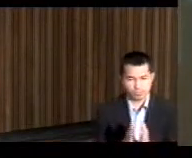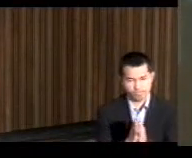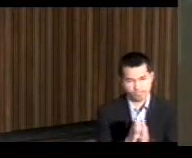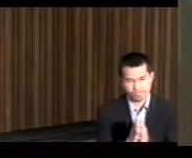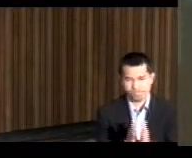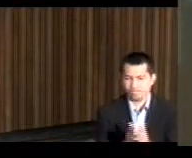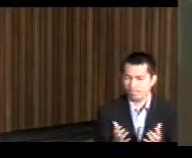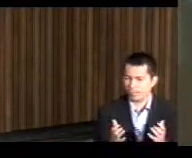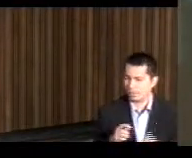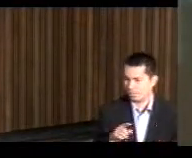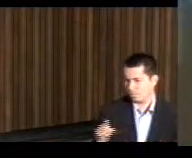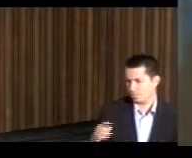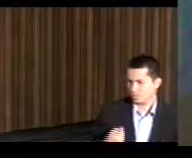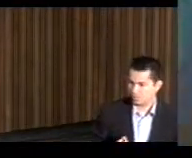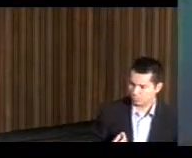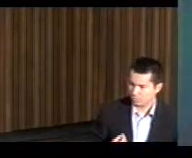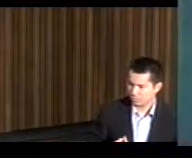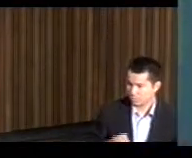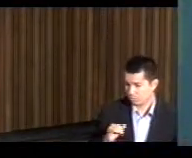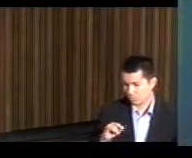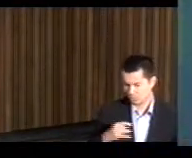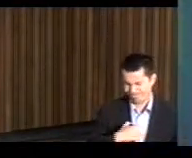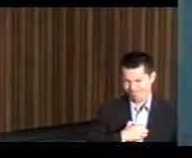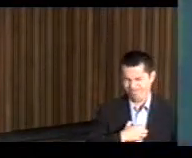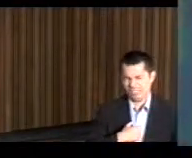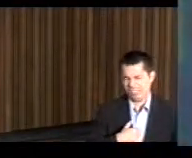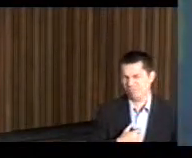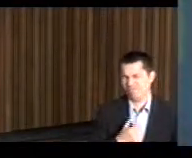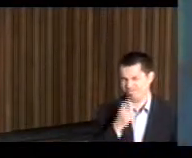Talvez você tenha dúvidas dentro da sua alma,